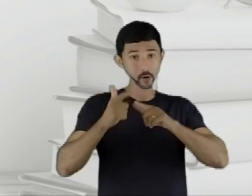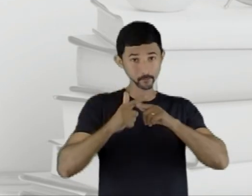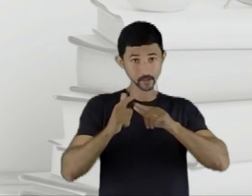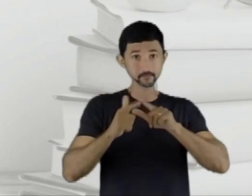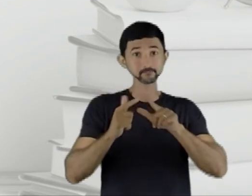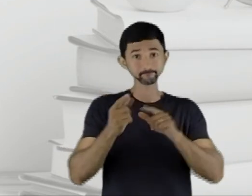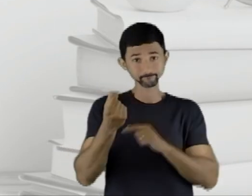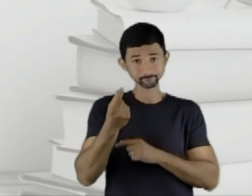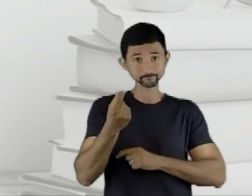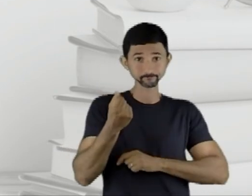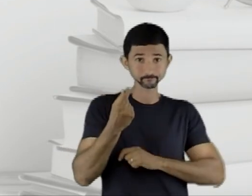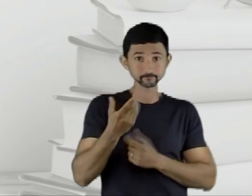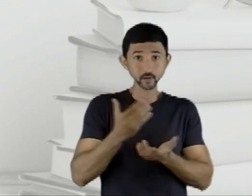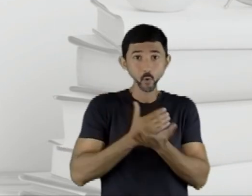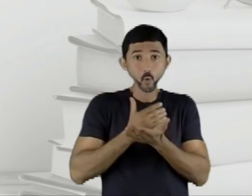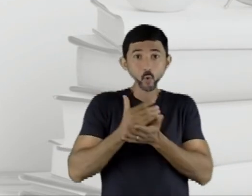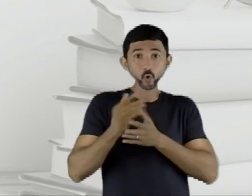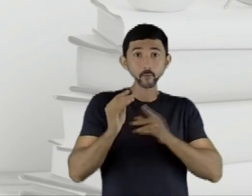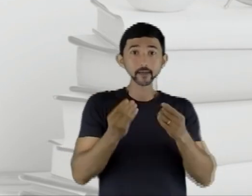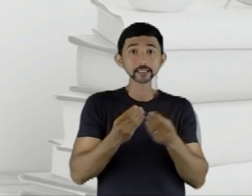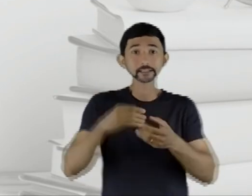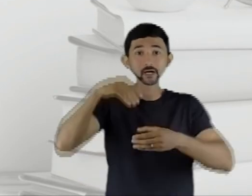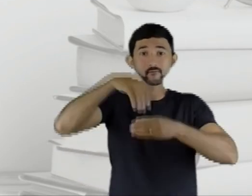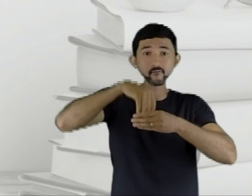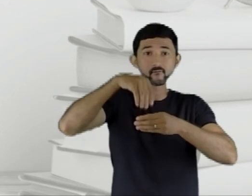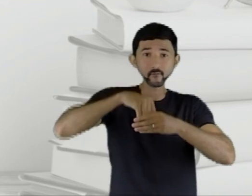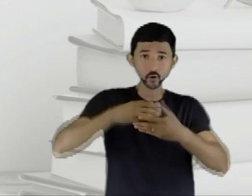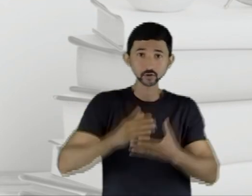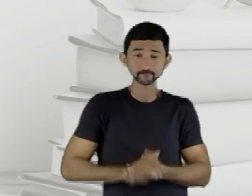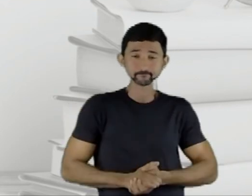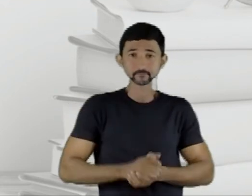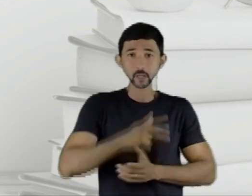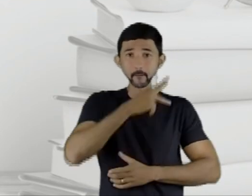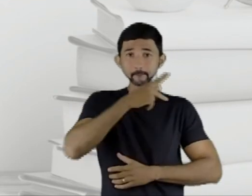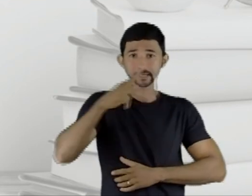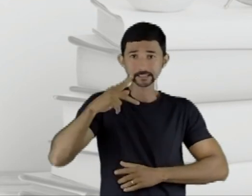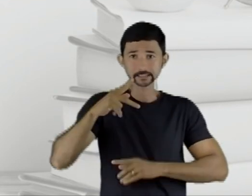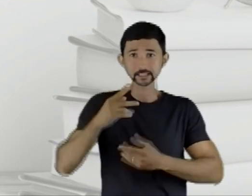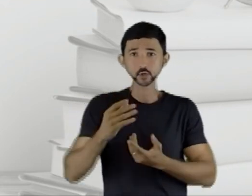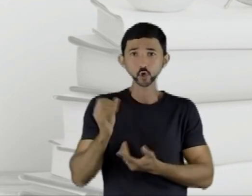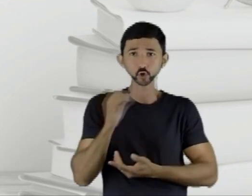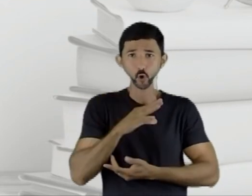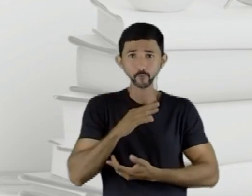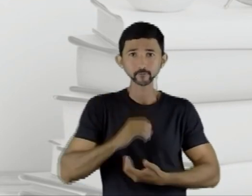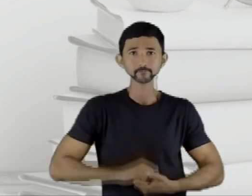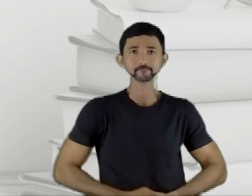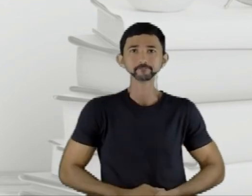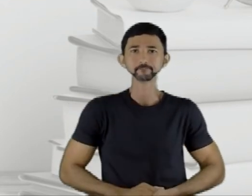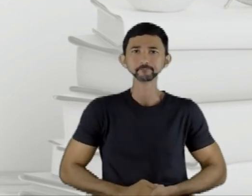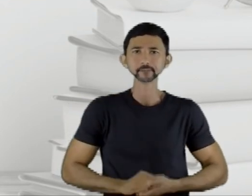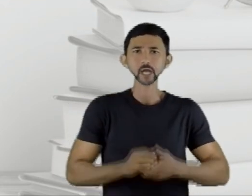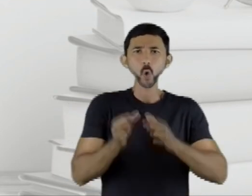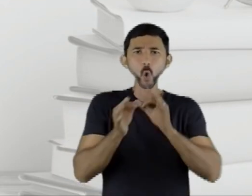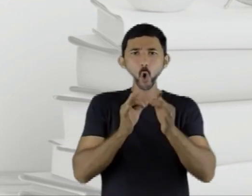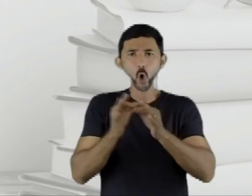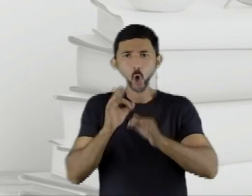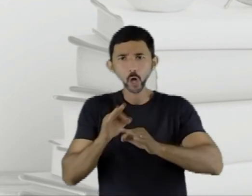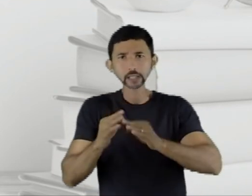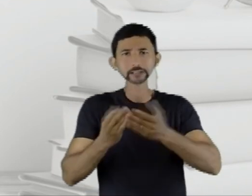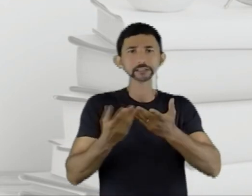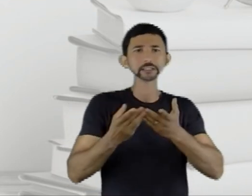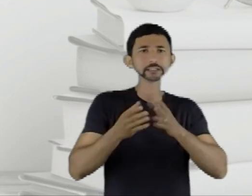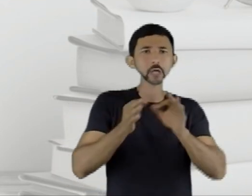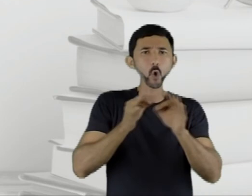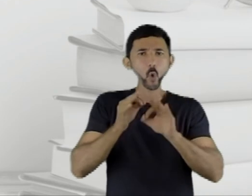a partir da eleição do Roosevelt, do presidente Roosevelt, que elabora um